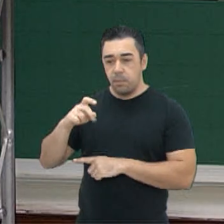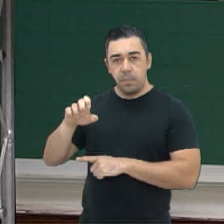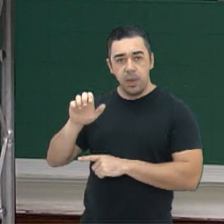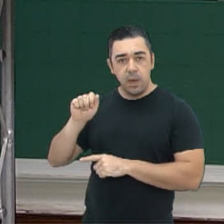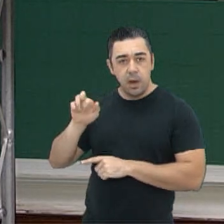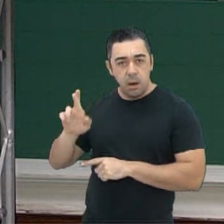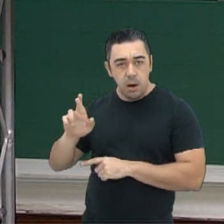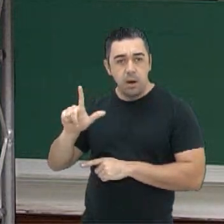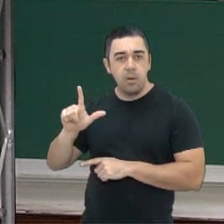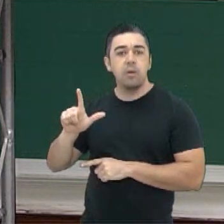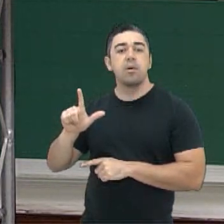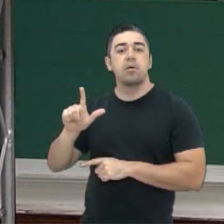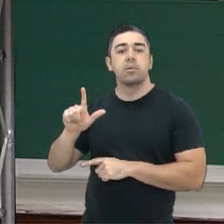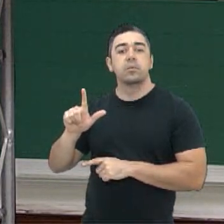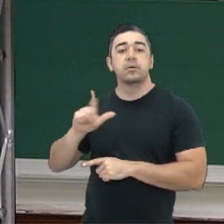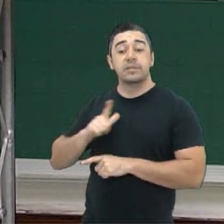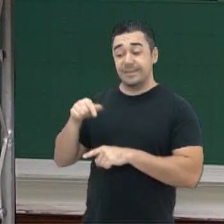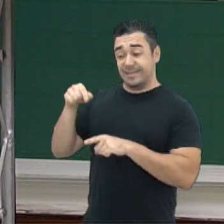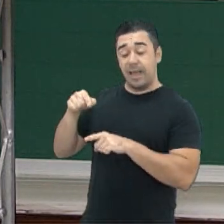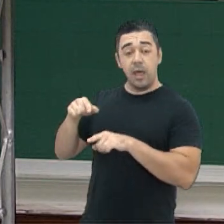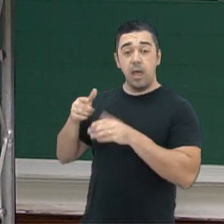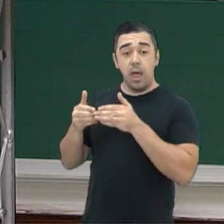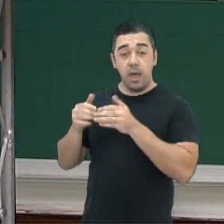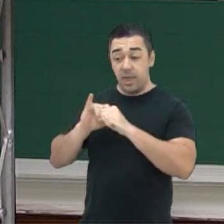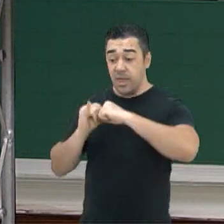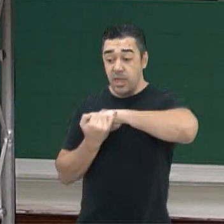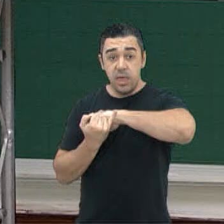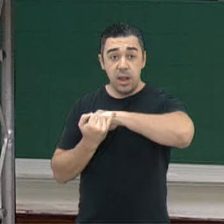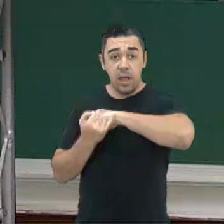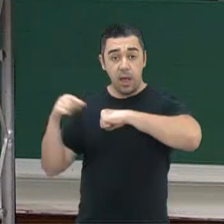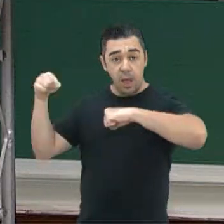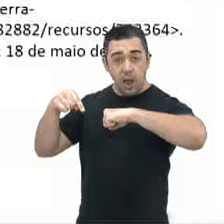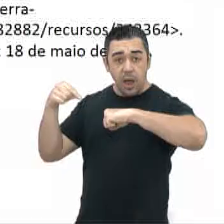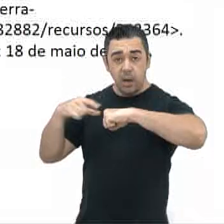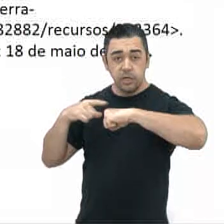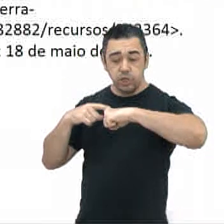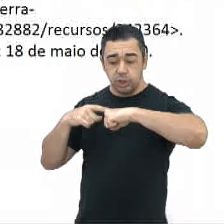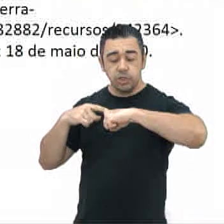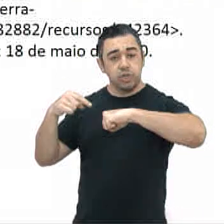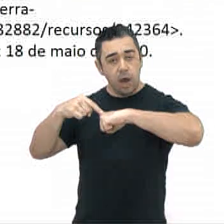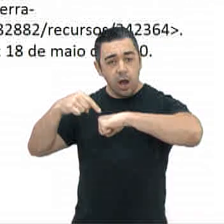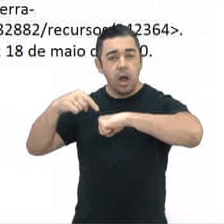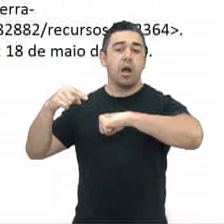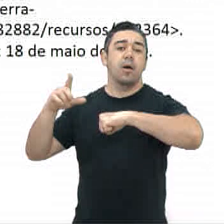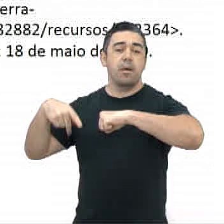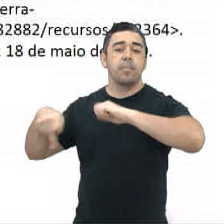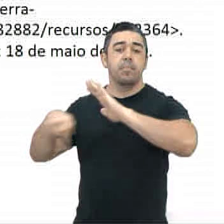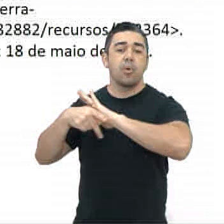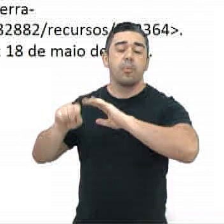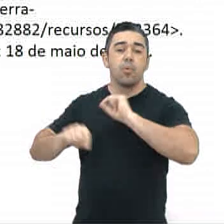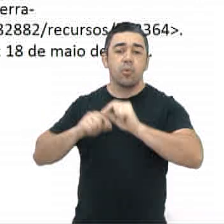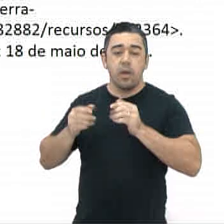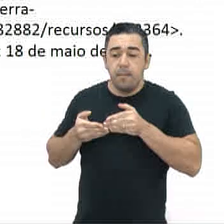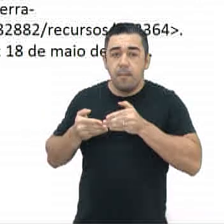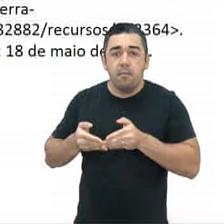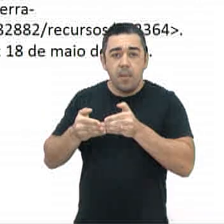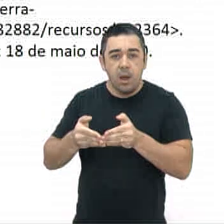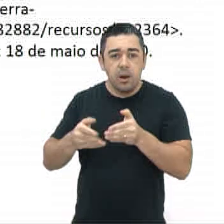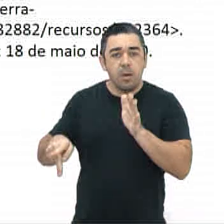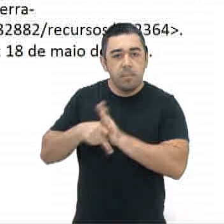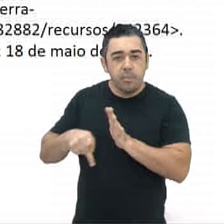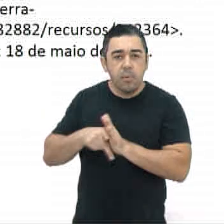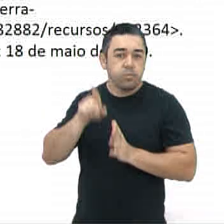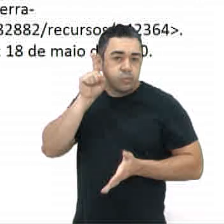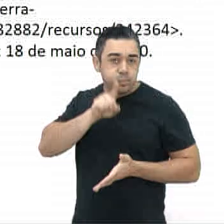Unidos, uma das ilhas havaianas. Era exatamente ali que ficava a base da Marinha norte-americana, uma